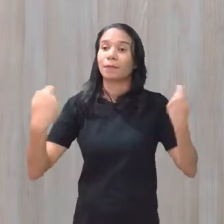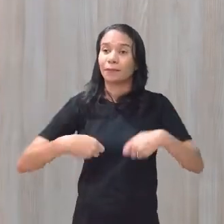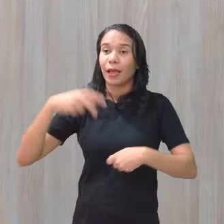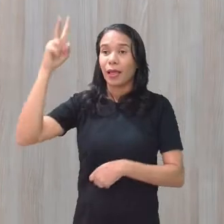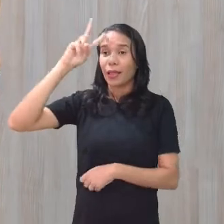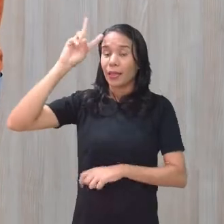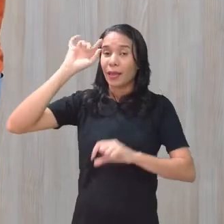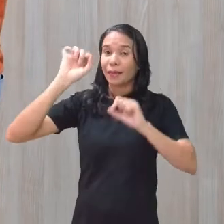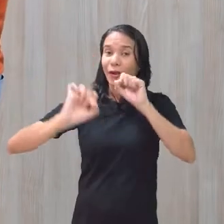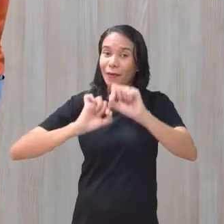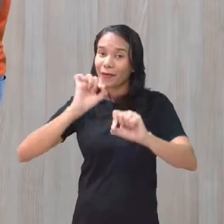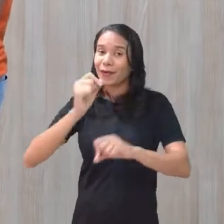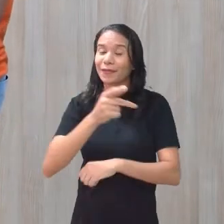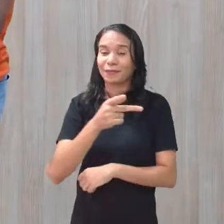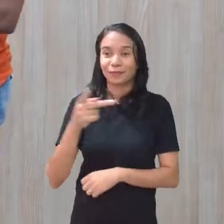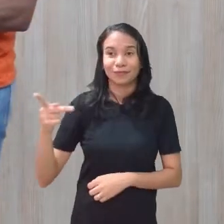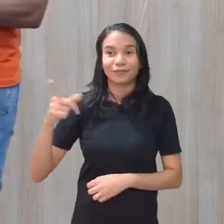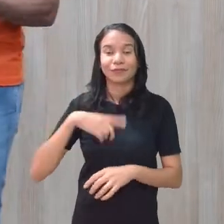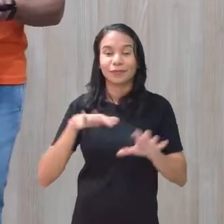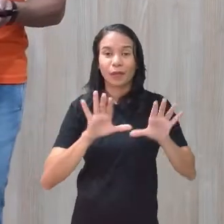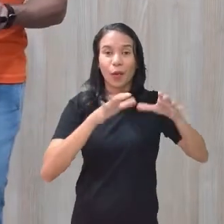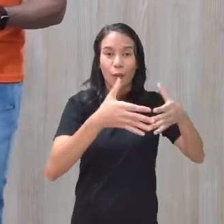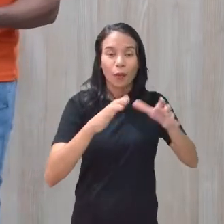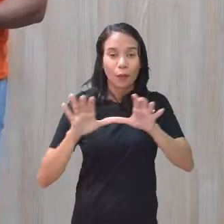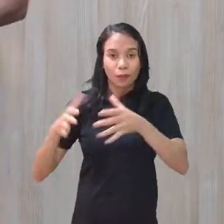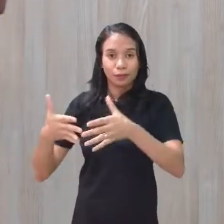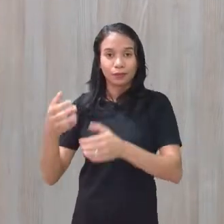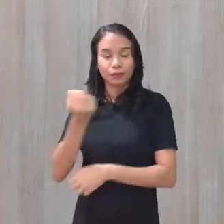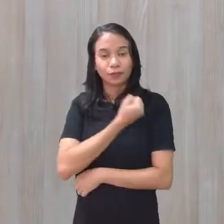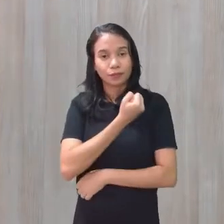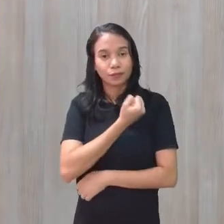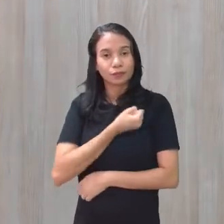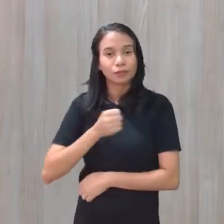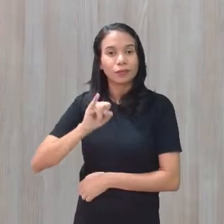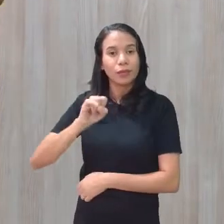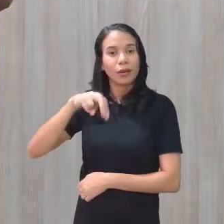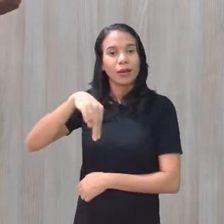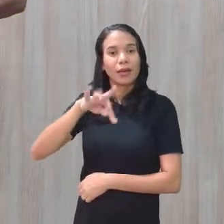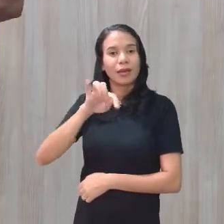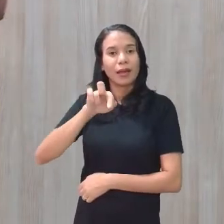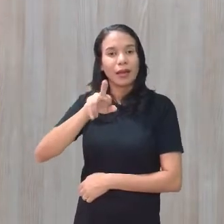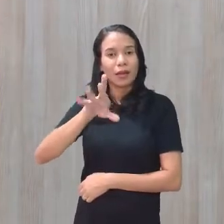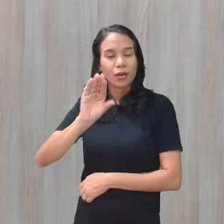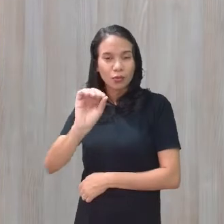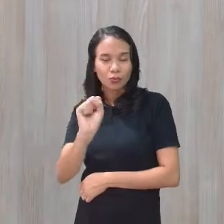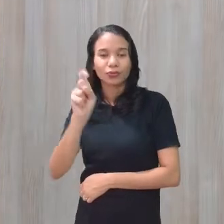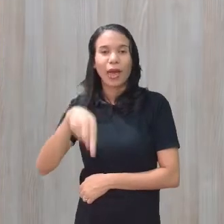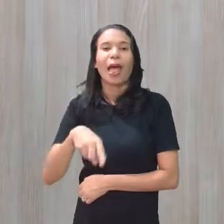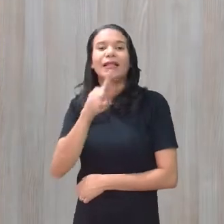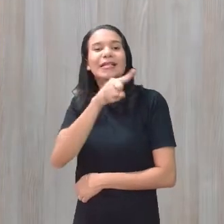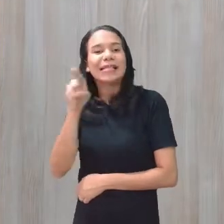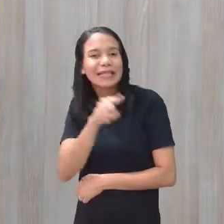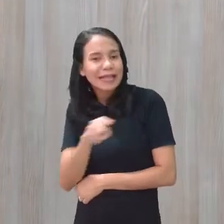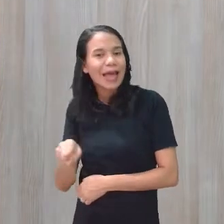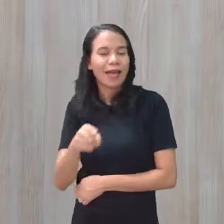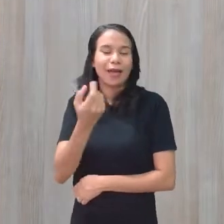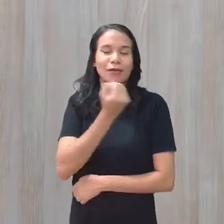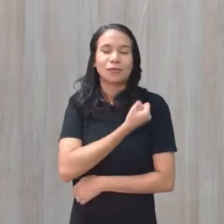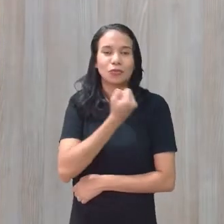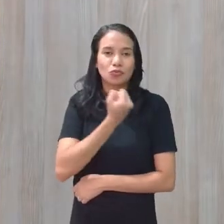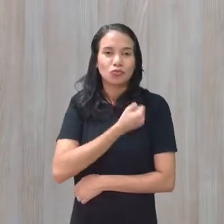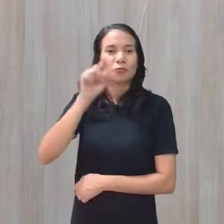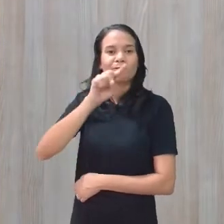aqui para vocês, essa ideia dos conjuntos dos números inteiros, eu falei para você lá no comecinho, que o conjunto dos números